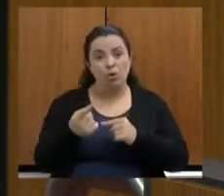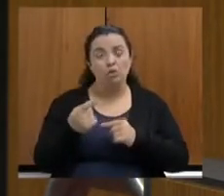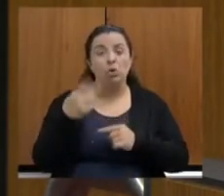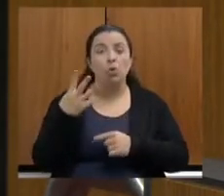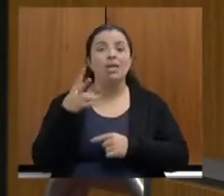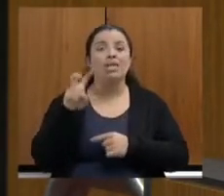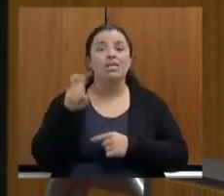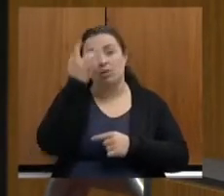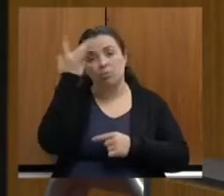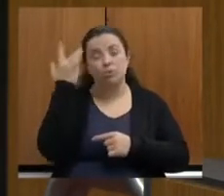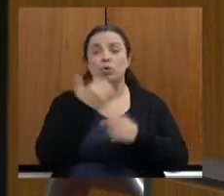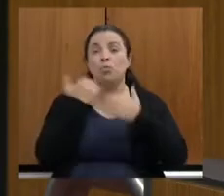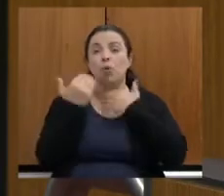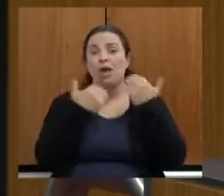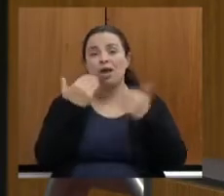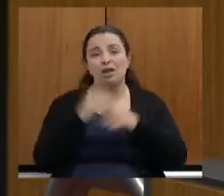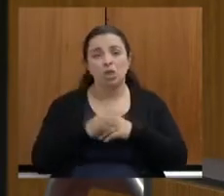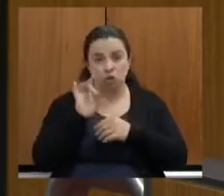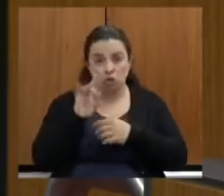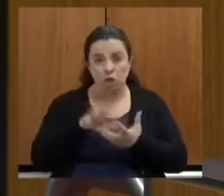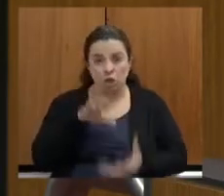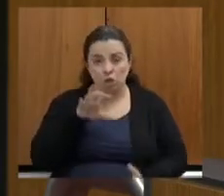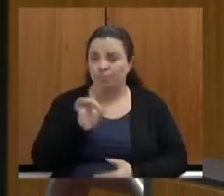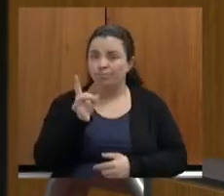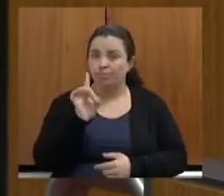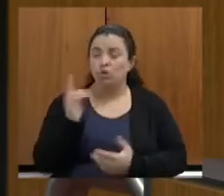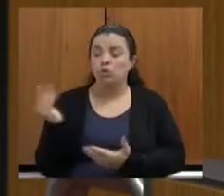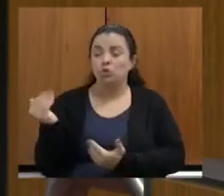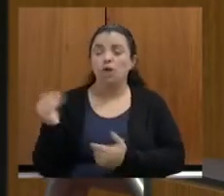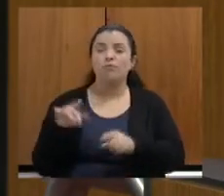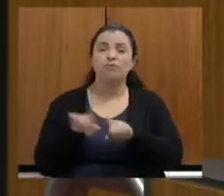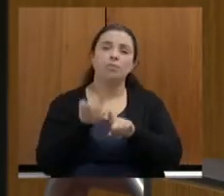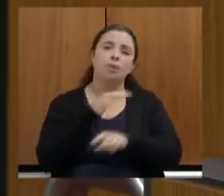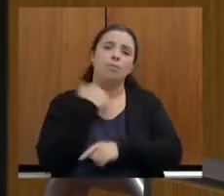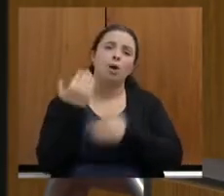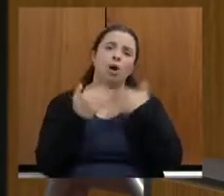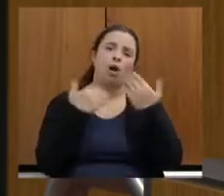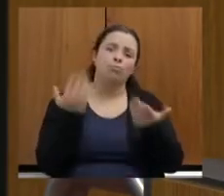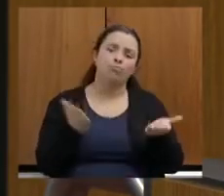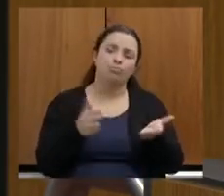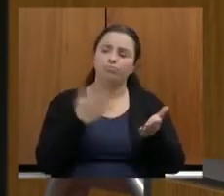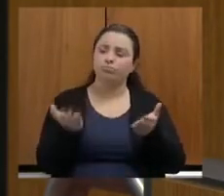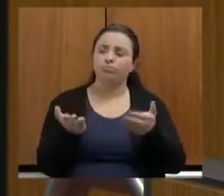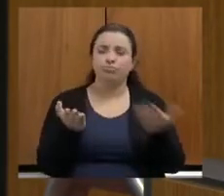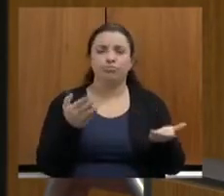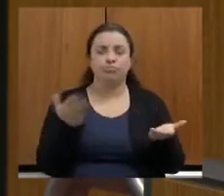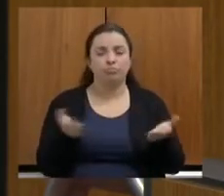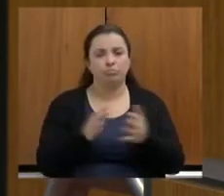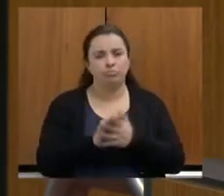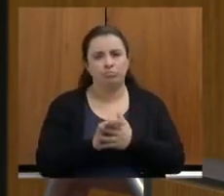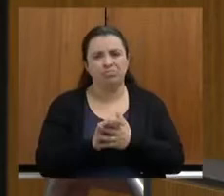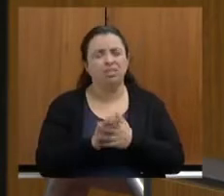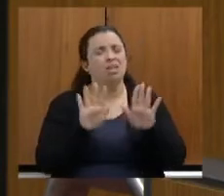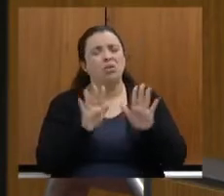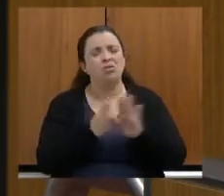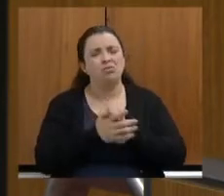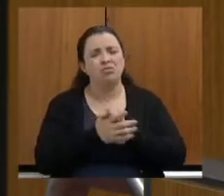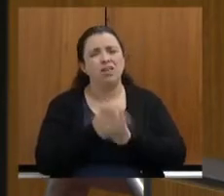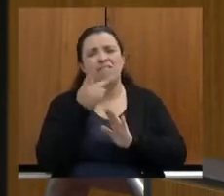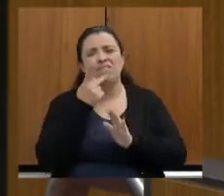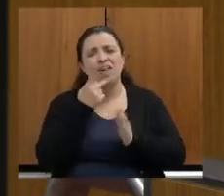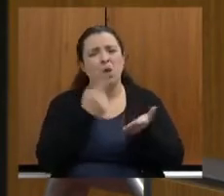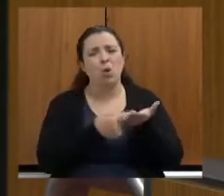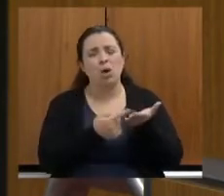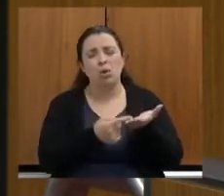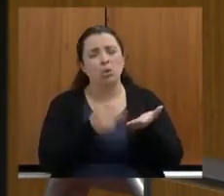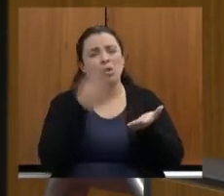idosos que estão morrendo os jovens também estão morrendo bom então para que você falar num acordo não